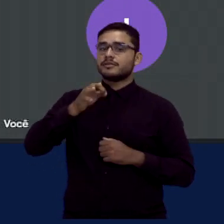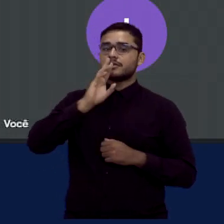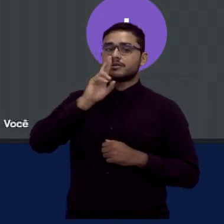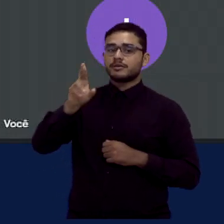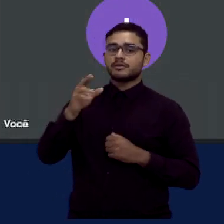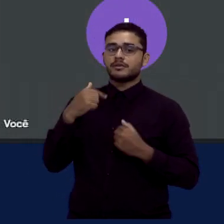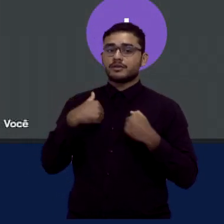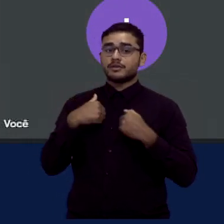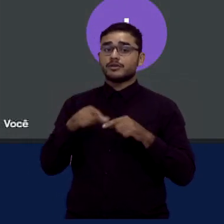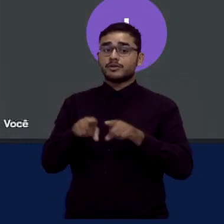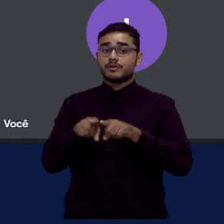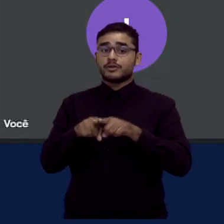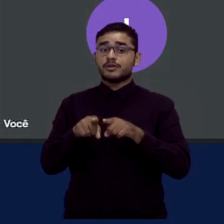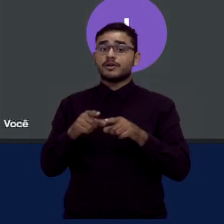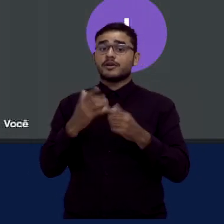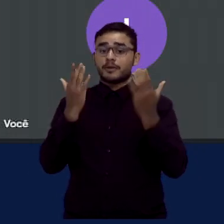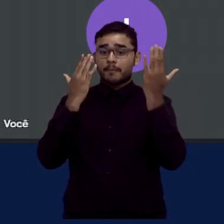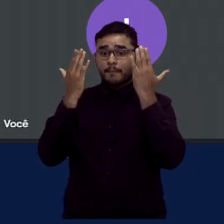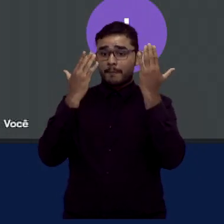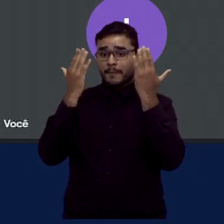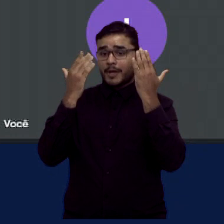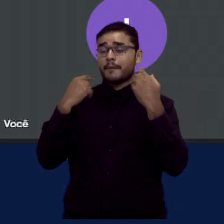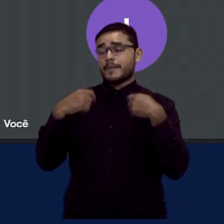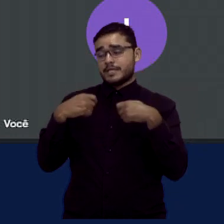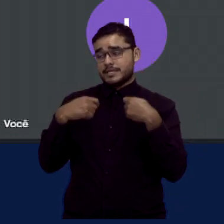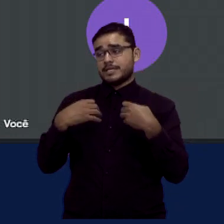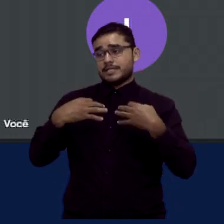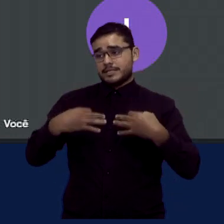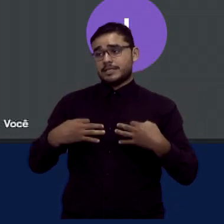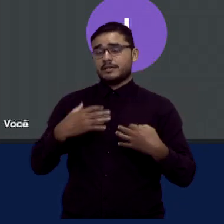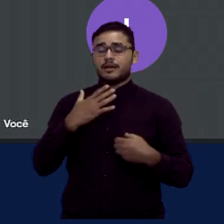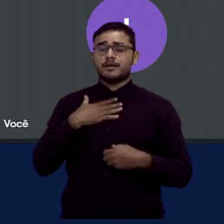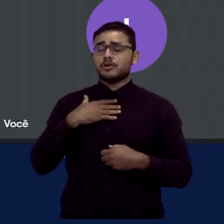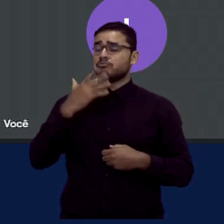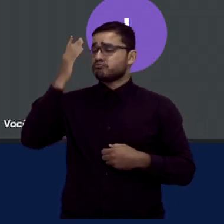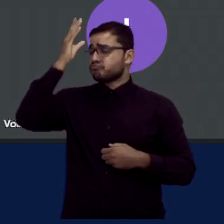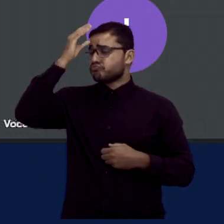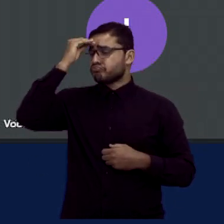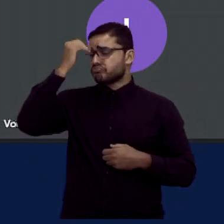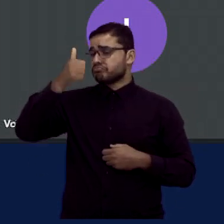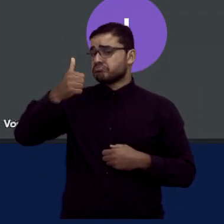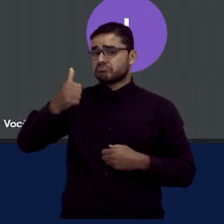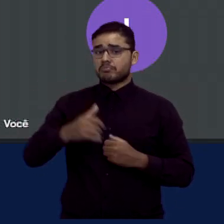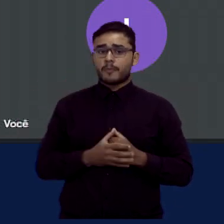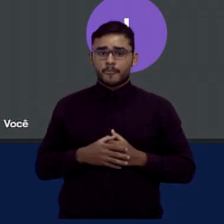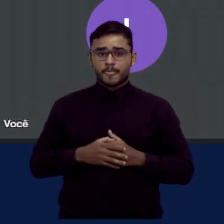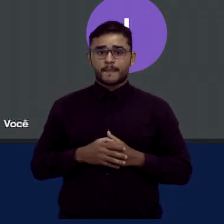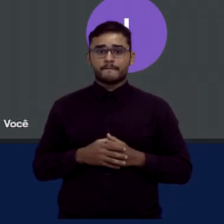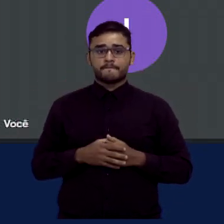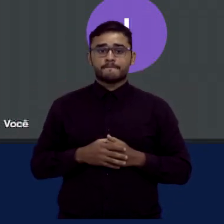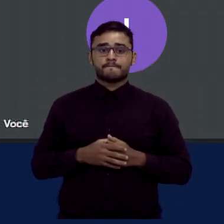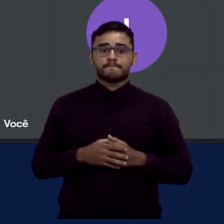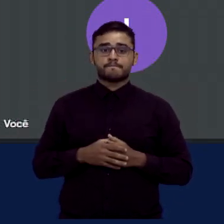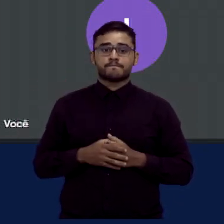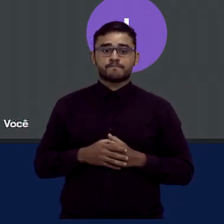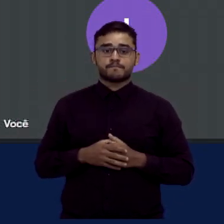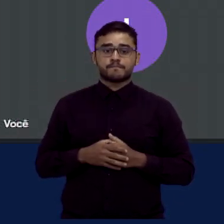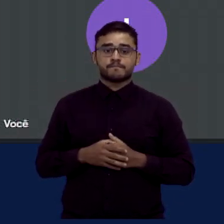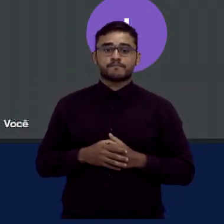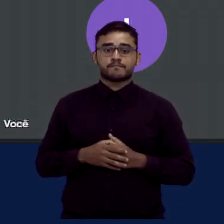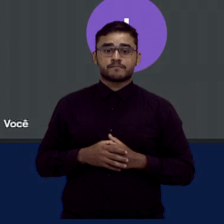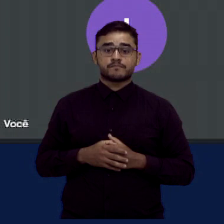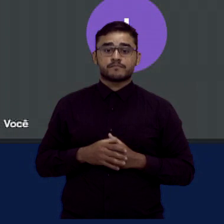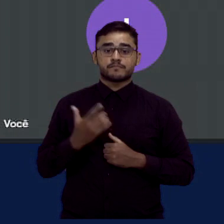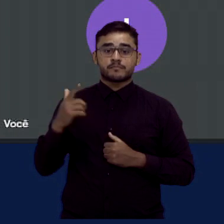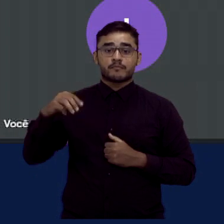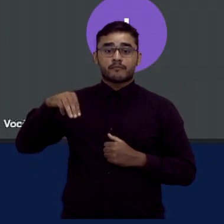isso. Maravilha. Um comentário aqui, Marcelo da Salete, cara, é demais. Historiador, ganhou Eisner, um dos poucos brasileiros que tem